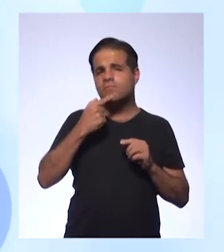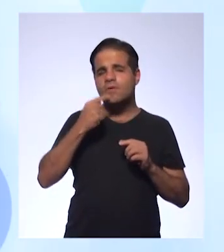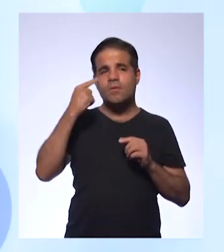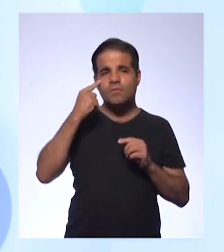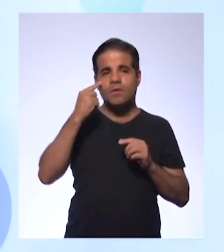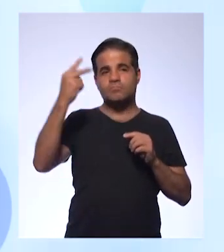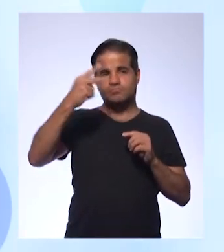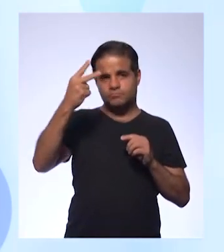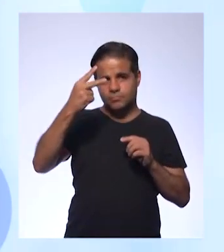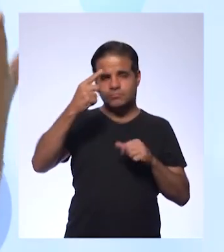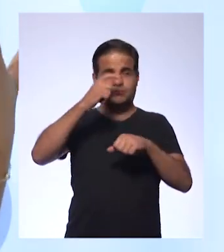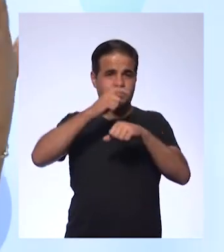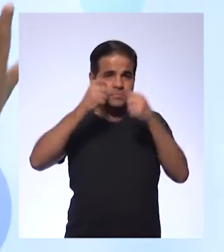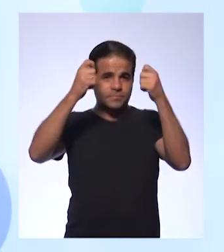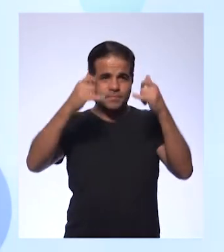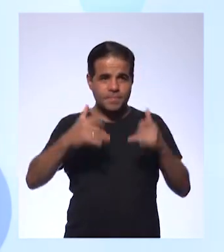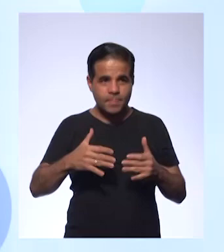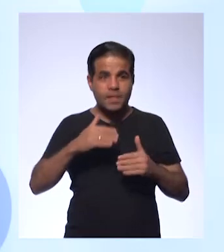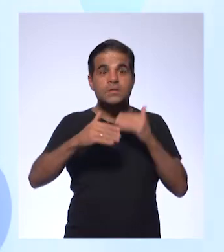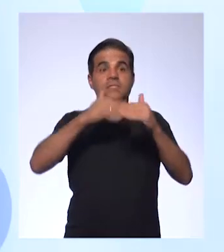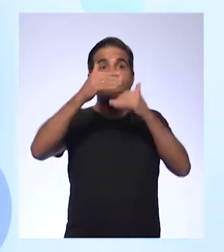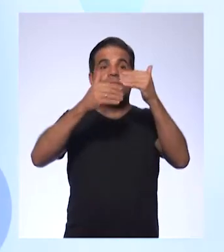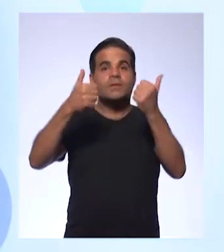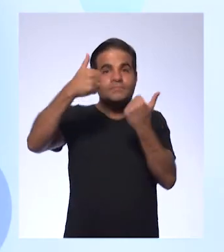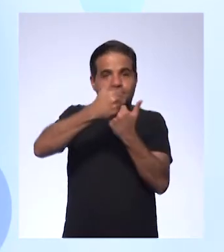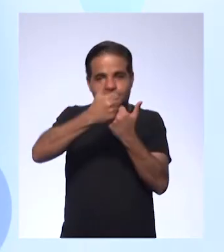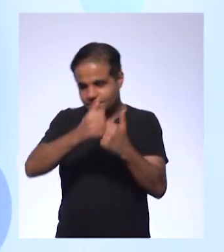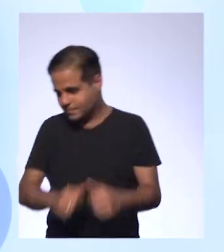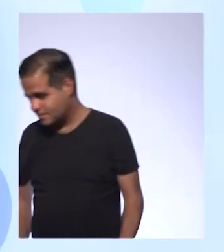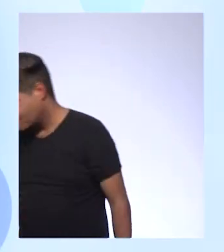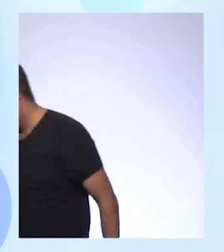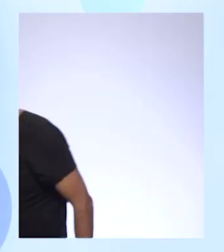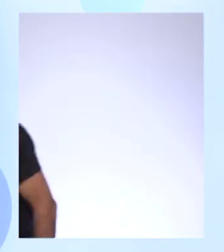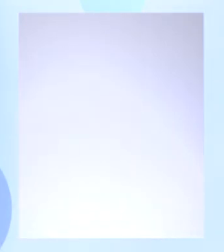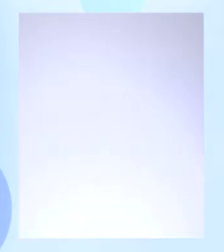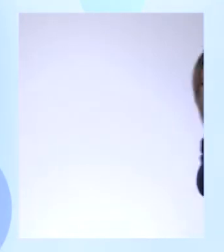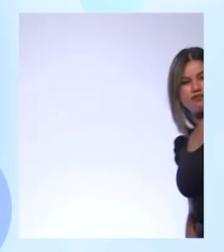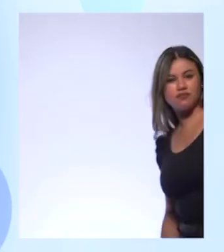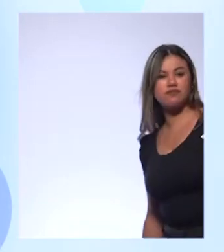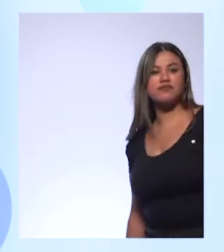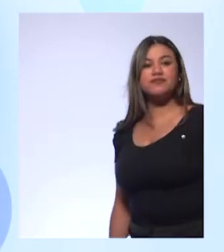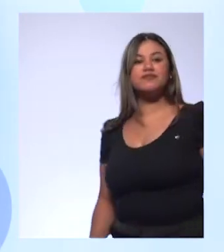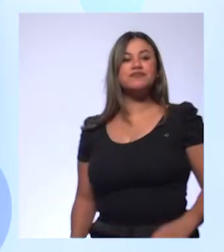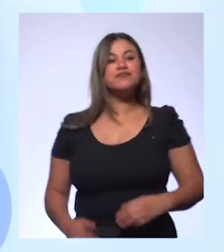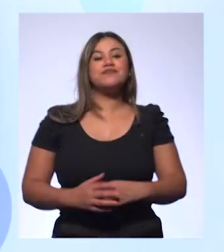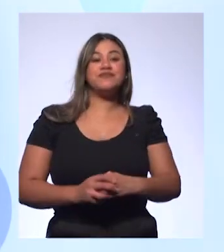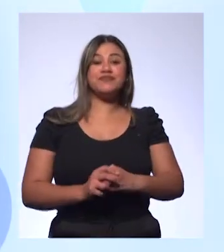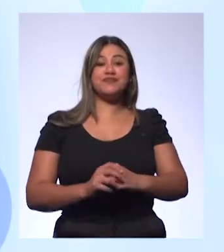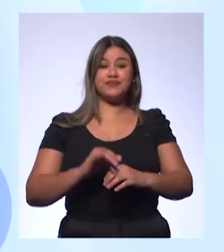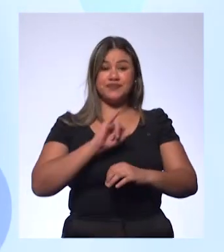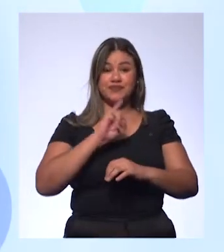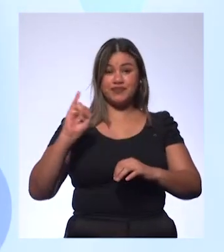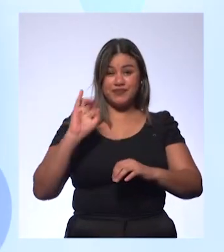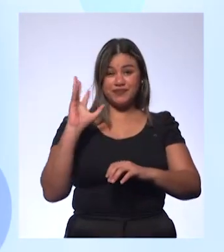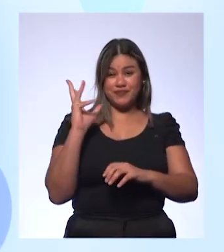para o segundo tempo? Se o desenvolvimento das competências socioemocionais fosse uma partida de futebol, nós estaríamos agora no segundo tempo.